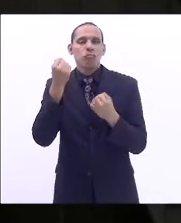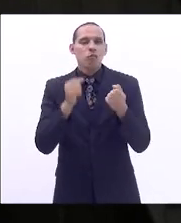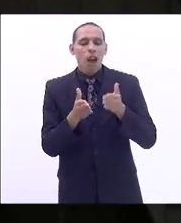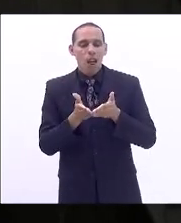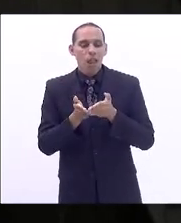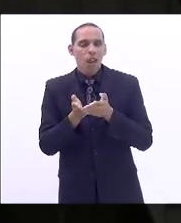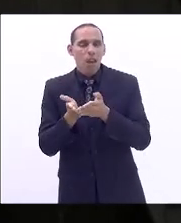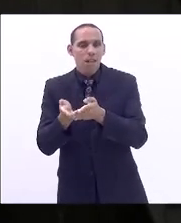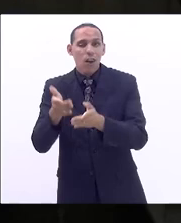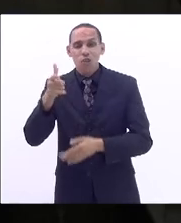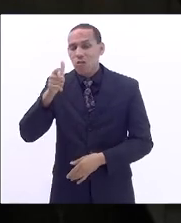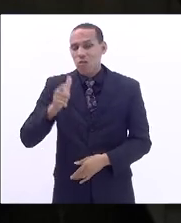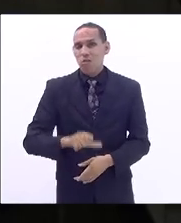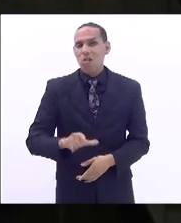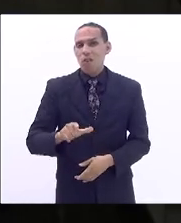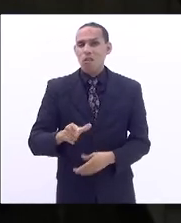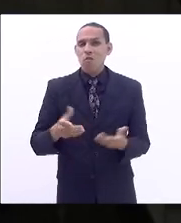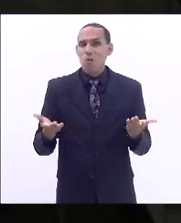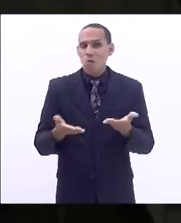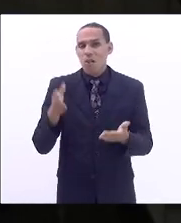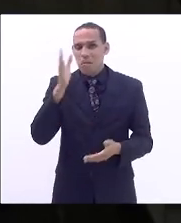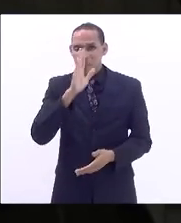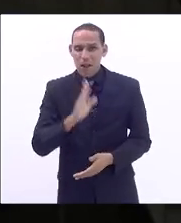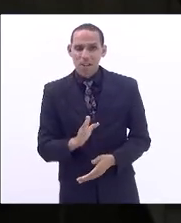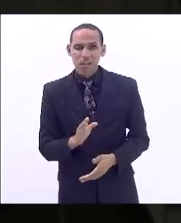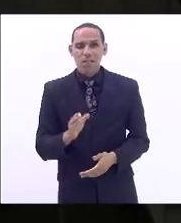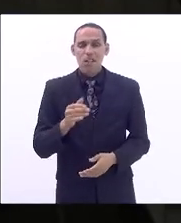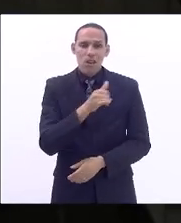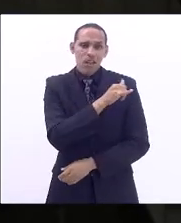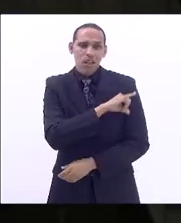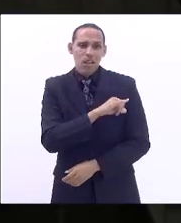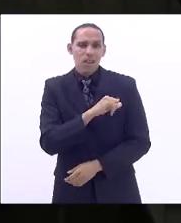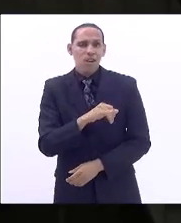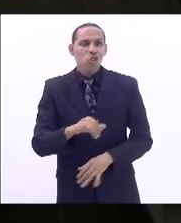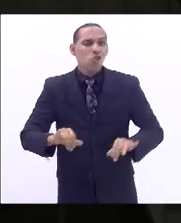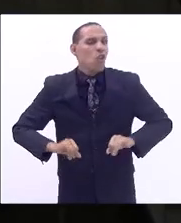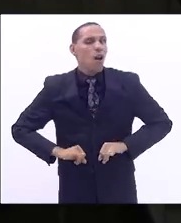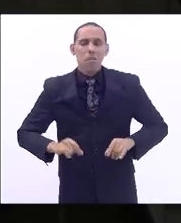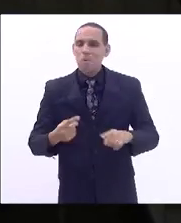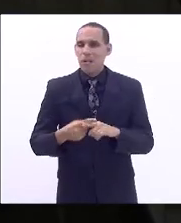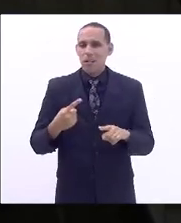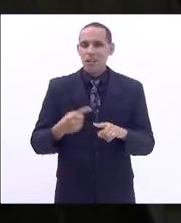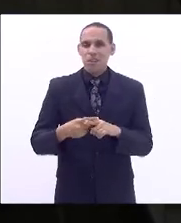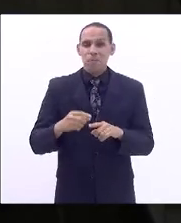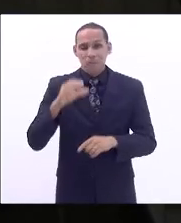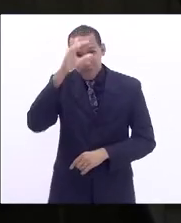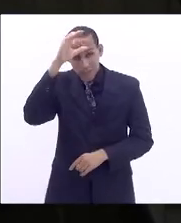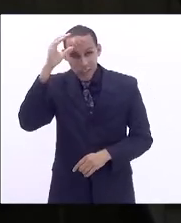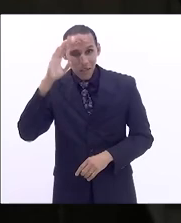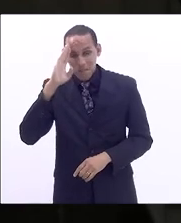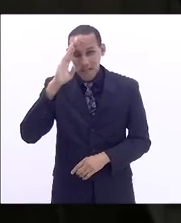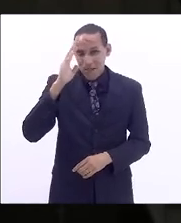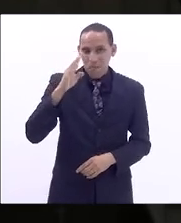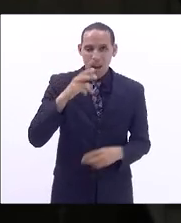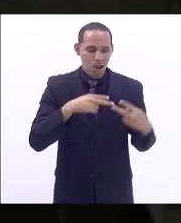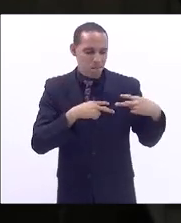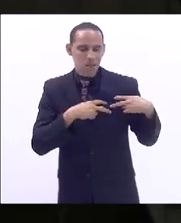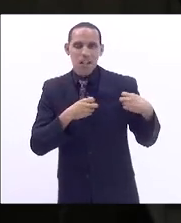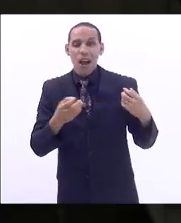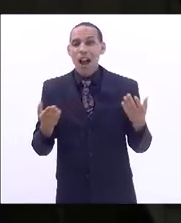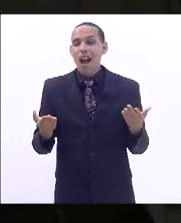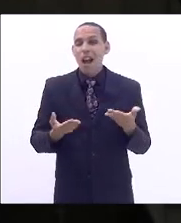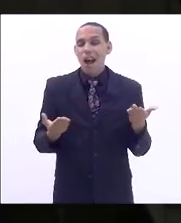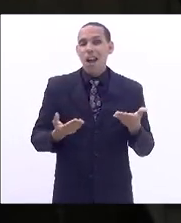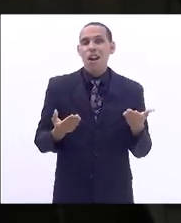de novo e dos naval brasileira e do Rio de Janeiro a enorme porque o principal cliente do setor no Brasil a Petrobras